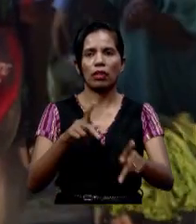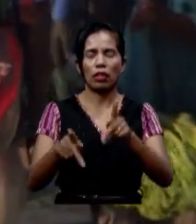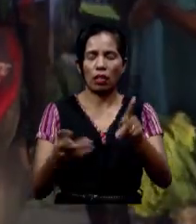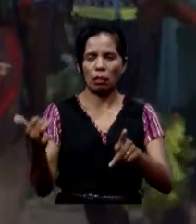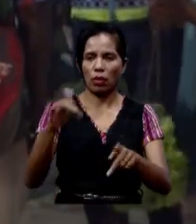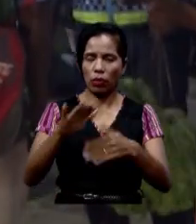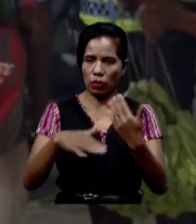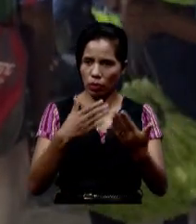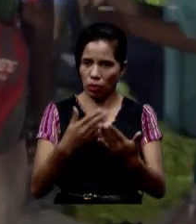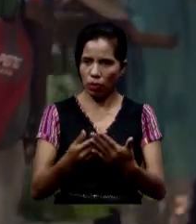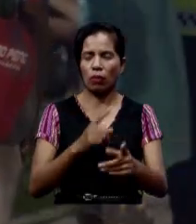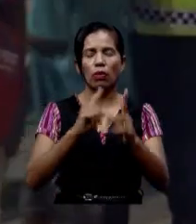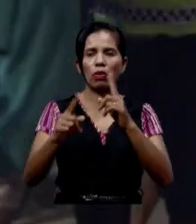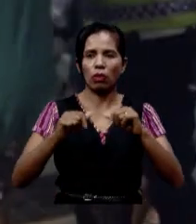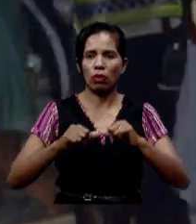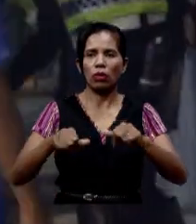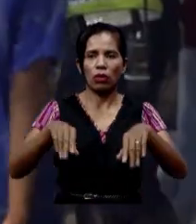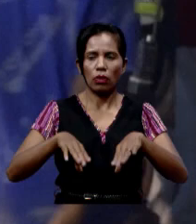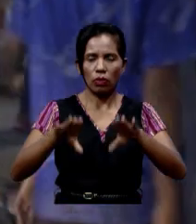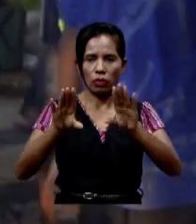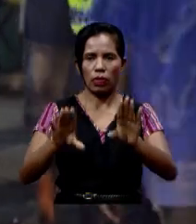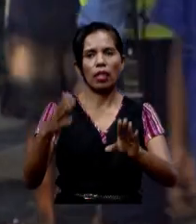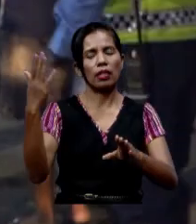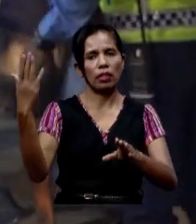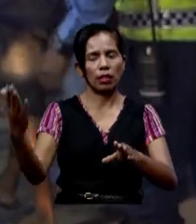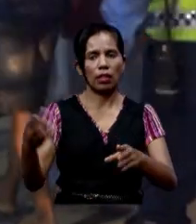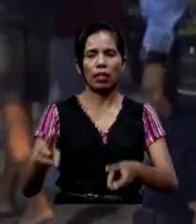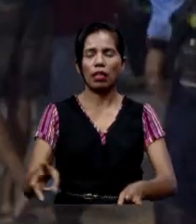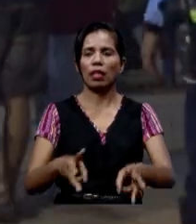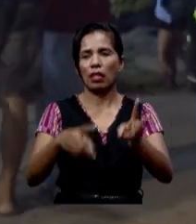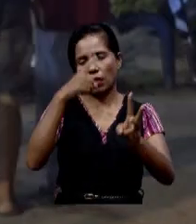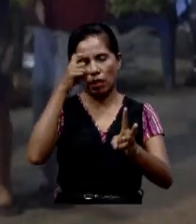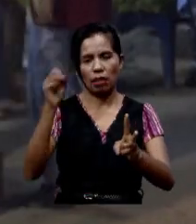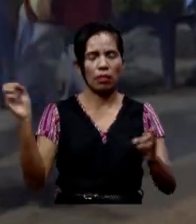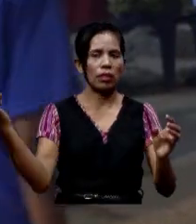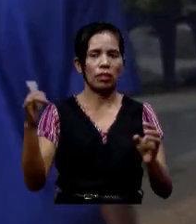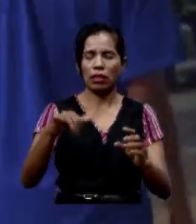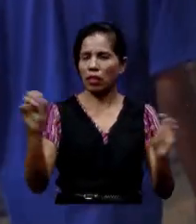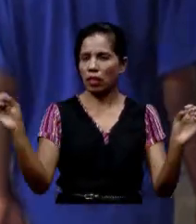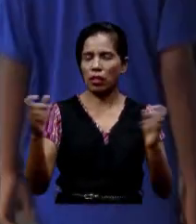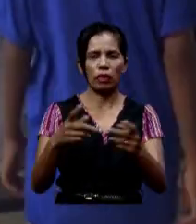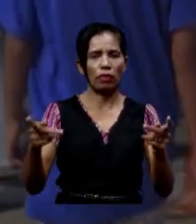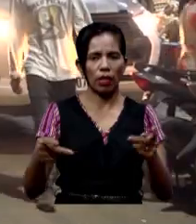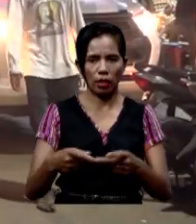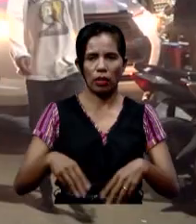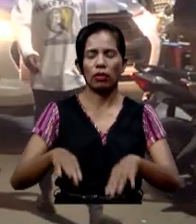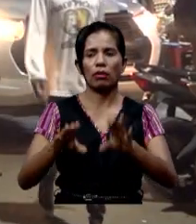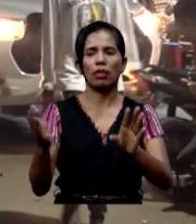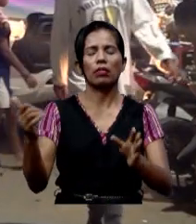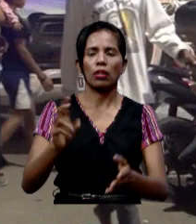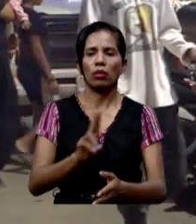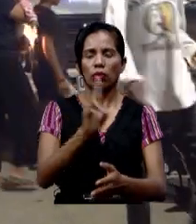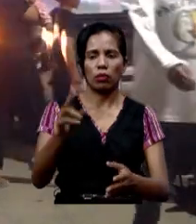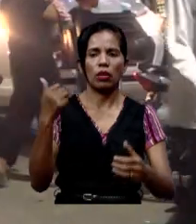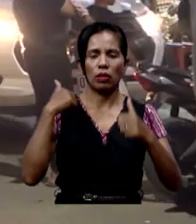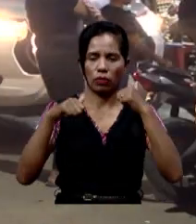ambulante Sira nebema que continua a fazer ia trotoar letem, tamba Sira la ia espaço apropriado ida, onde Sira vele utiliza va